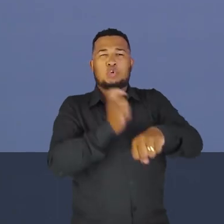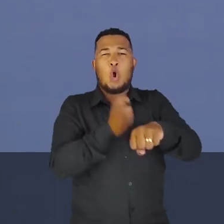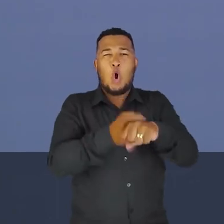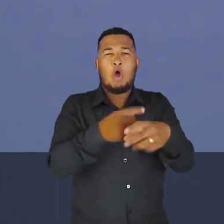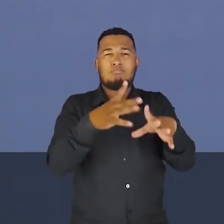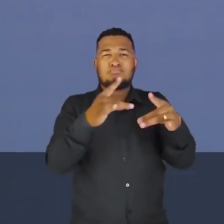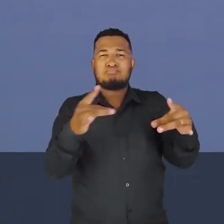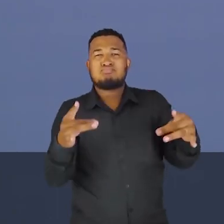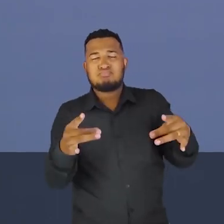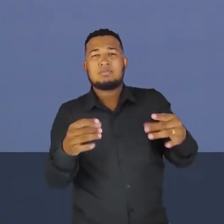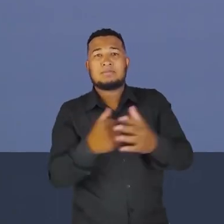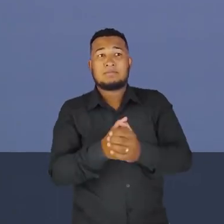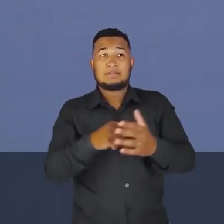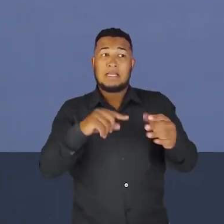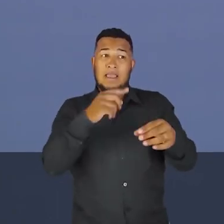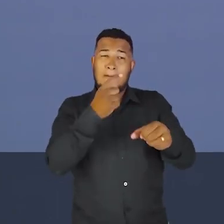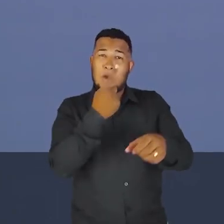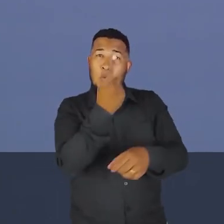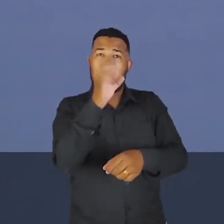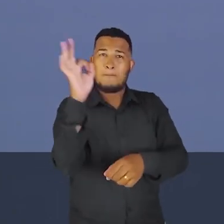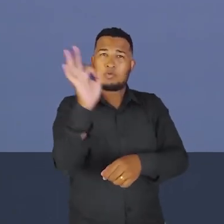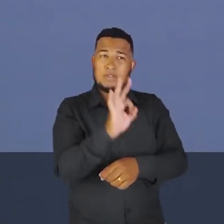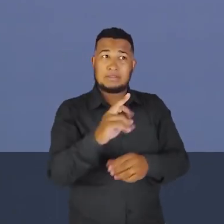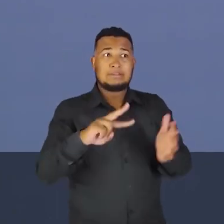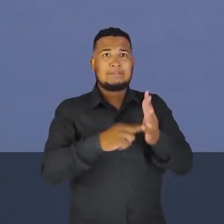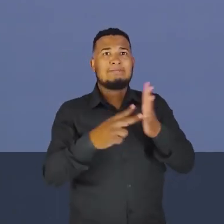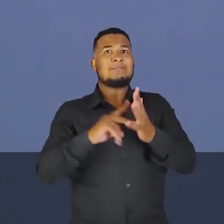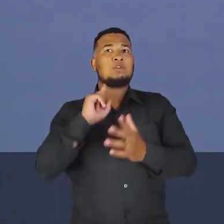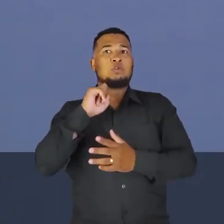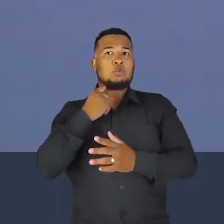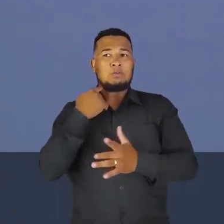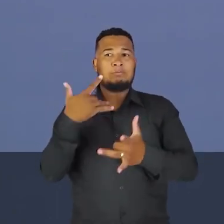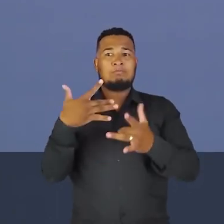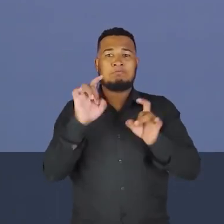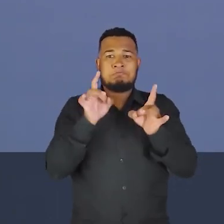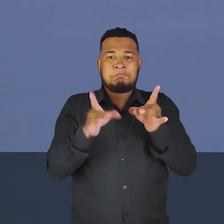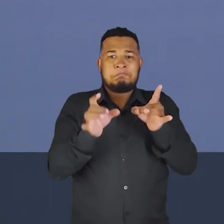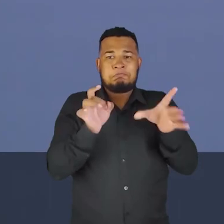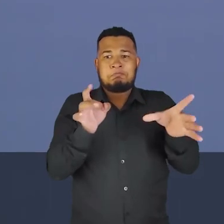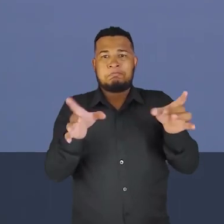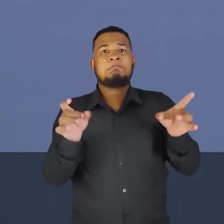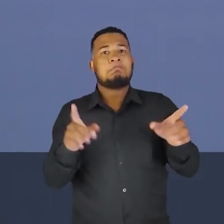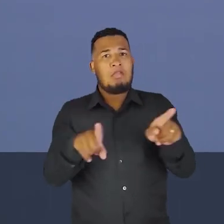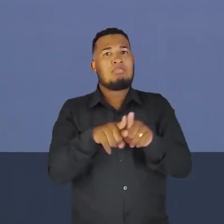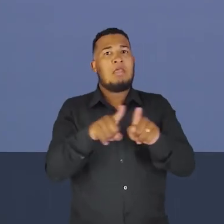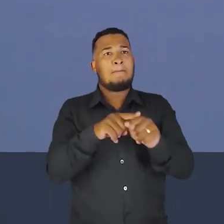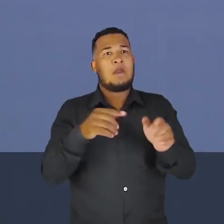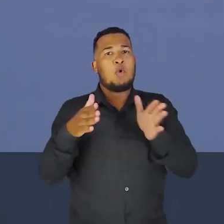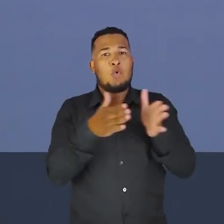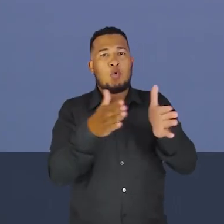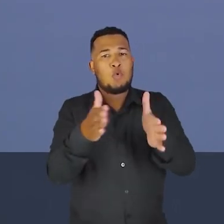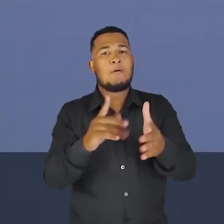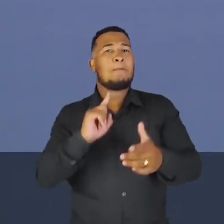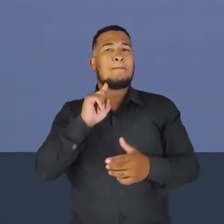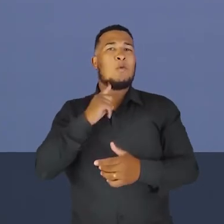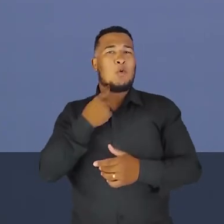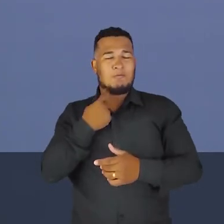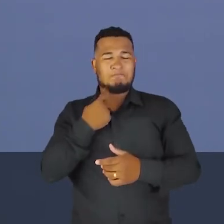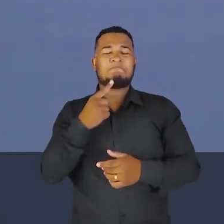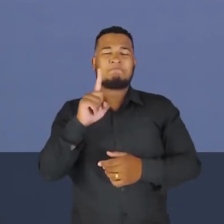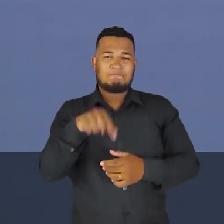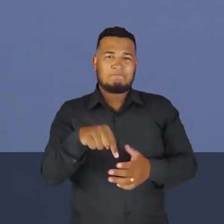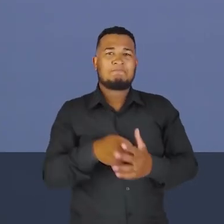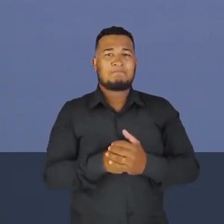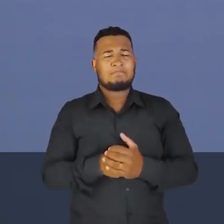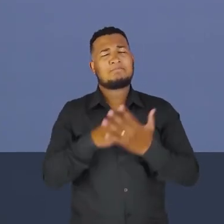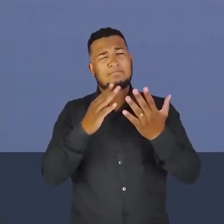sólido é o que exatamente contamina e grandemente, tá, os lençóis freáticos e os rios, ok? Claro que vai